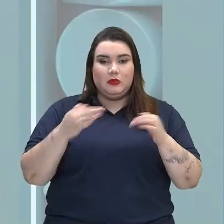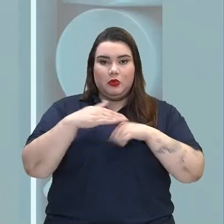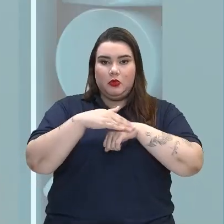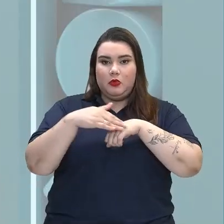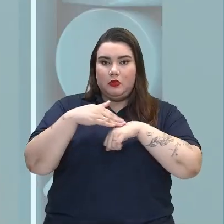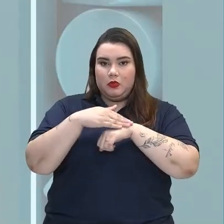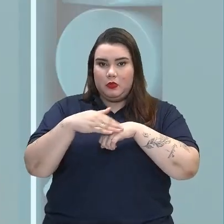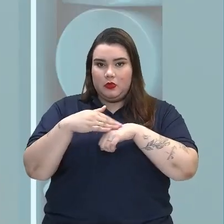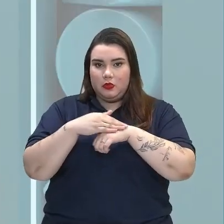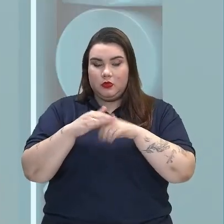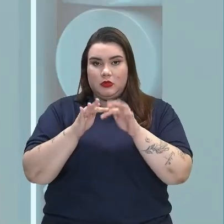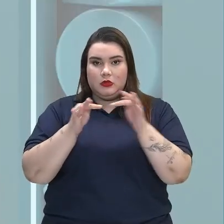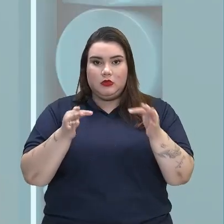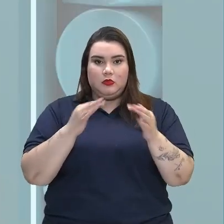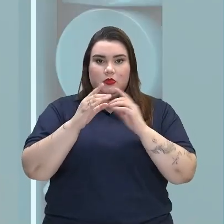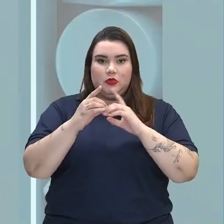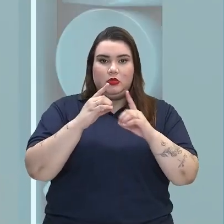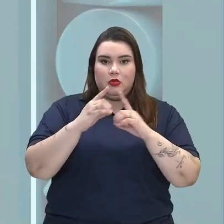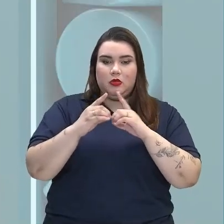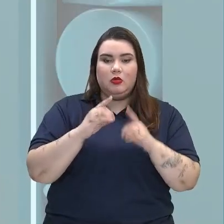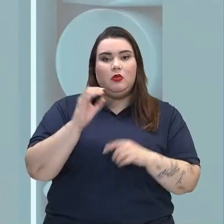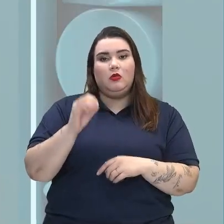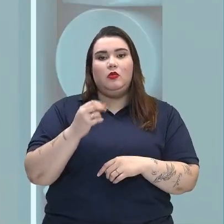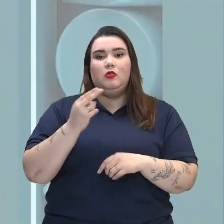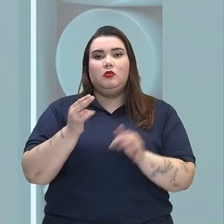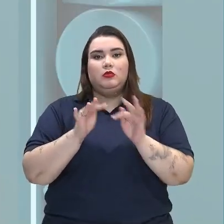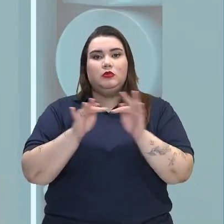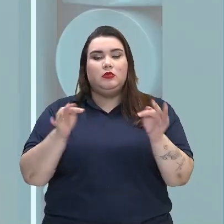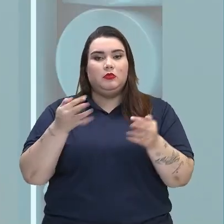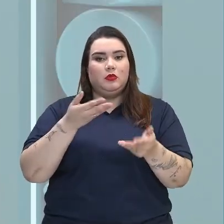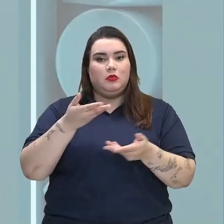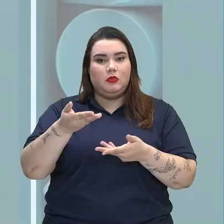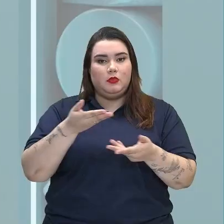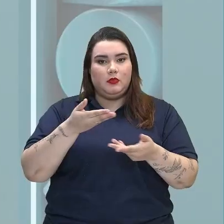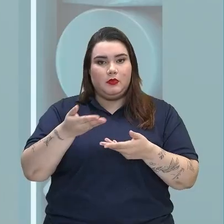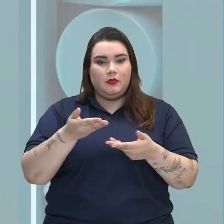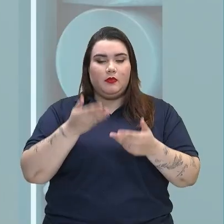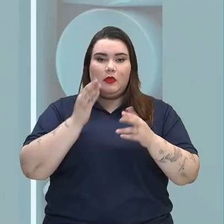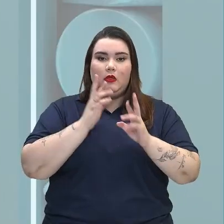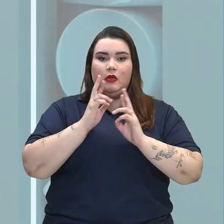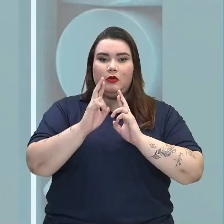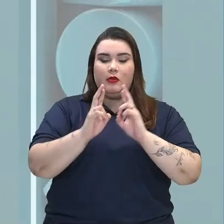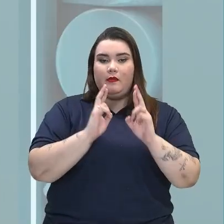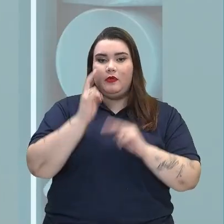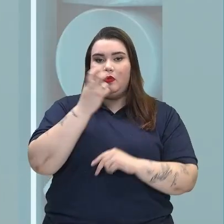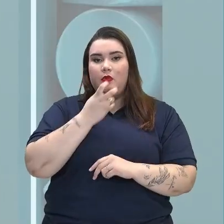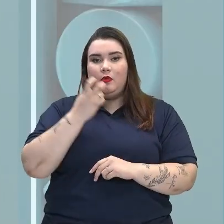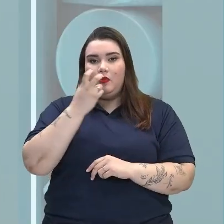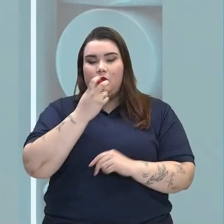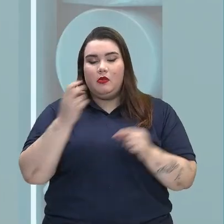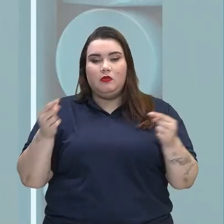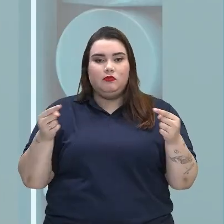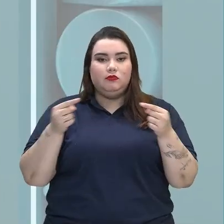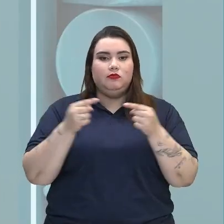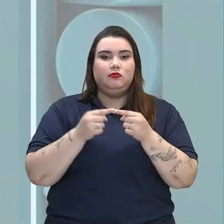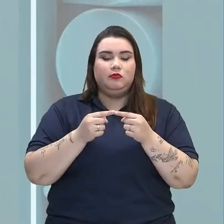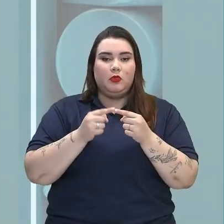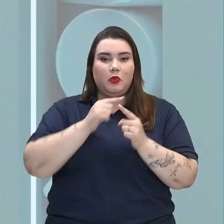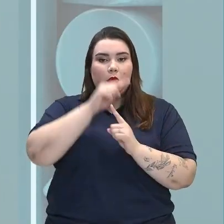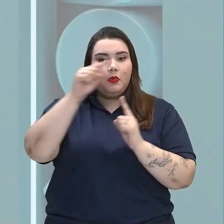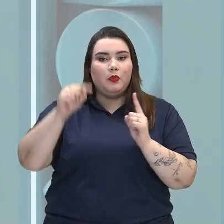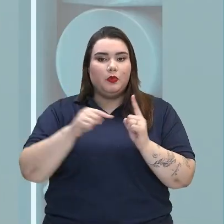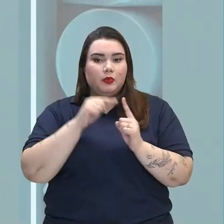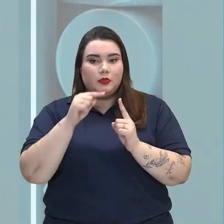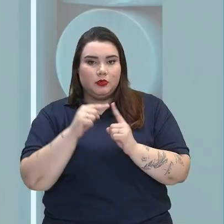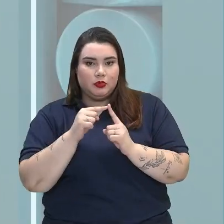um simples diálogo, uma simples interação, a entrevista oral, ela tem uma finalidade,